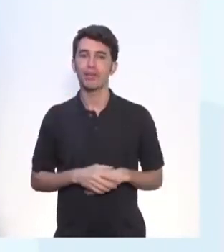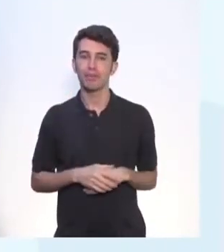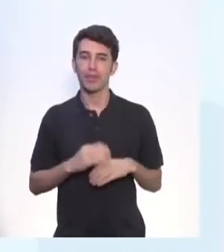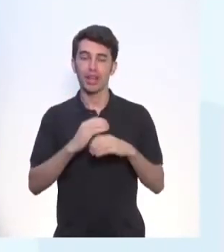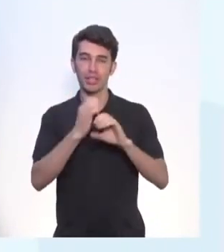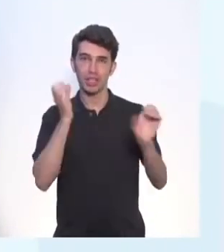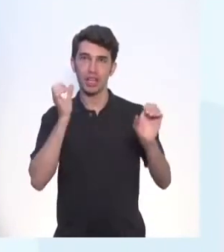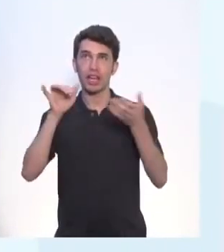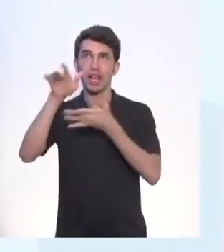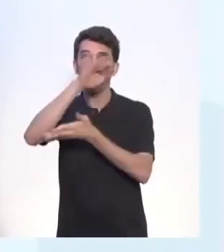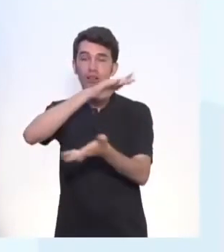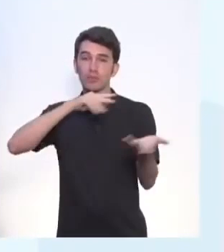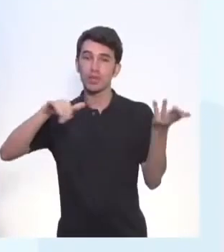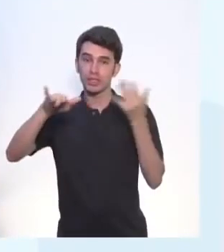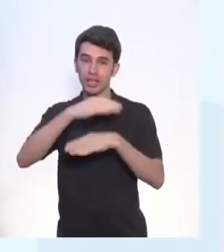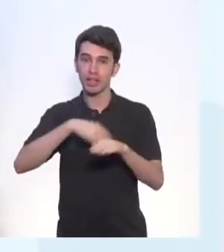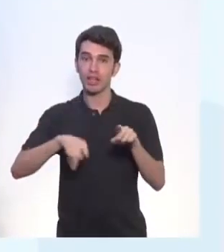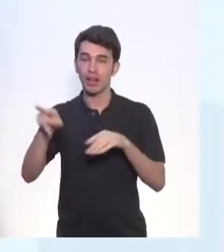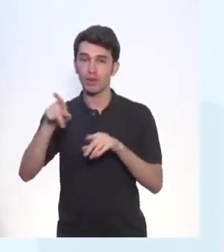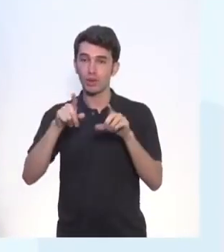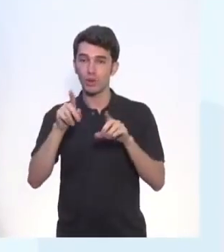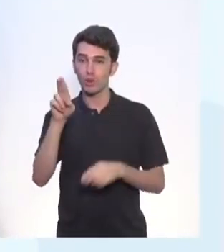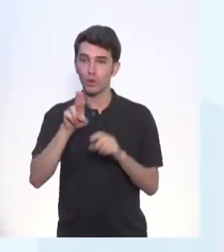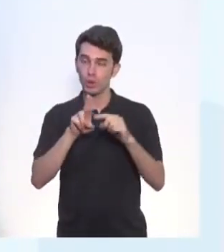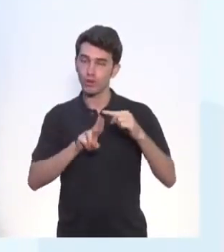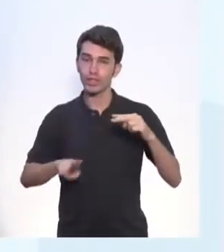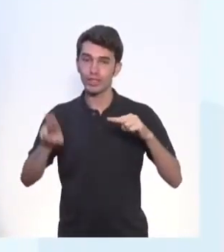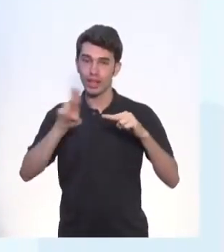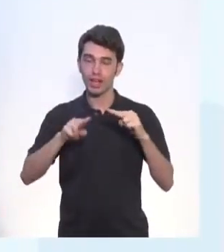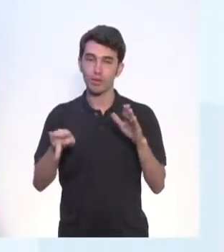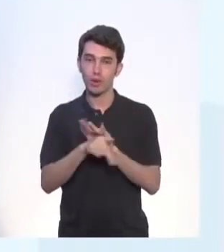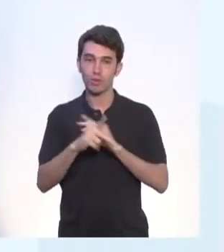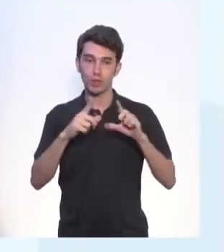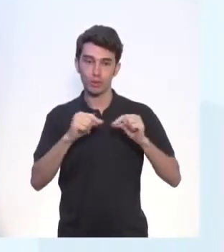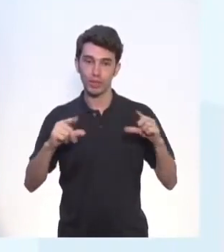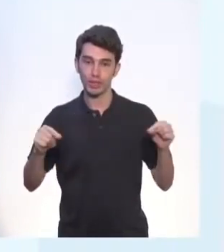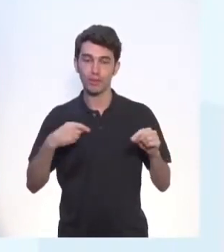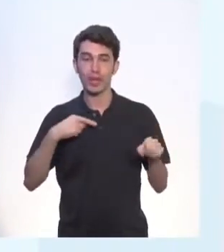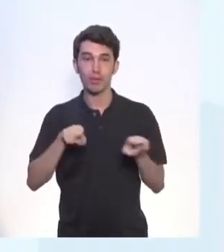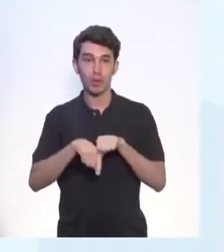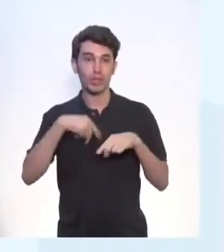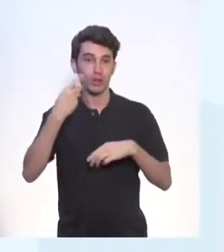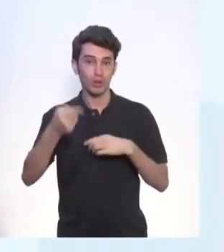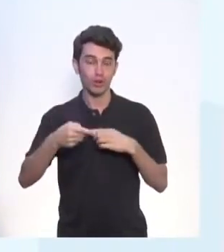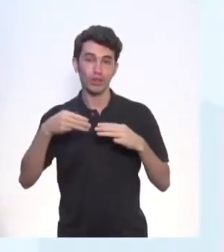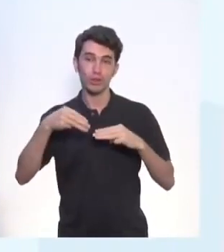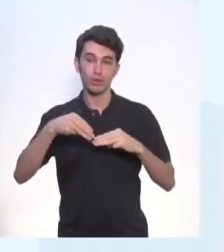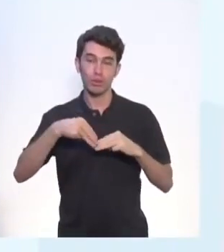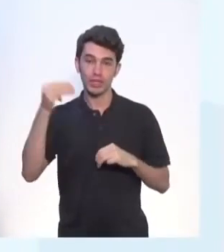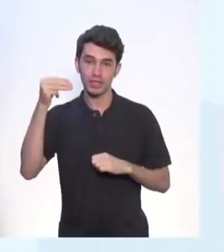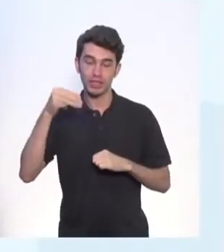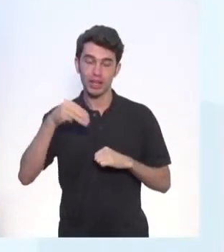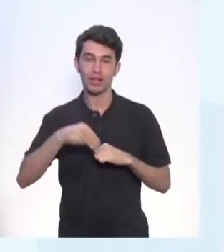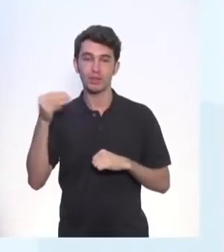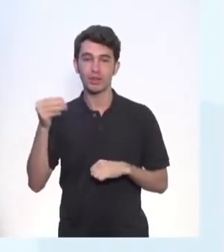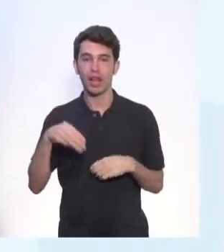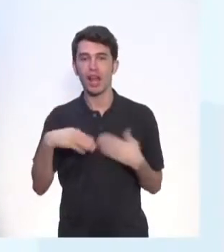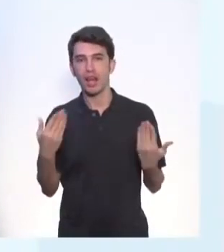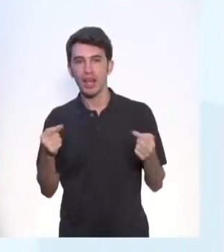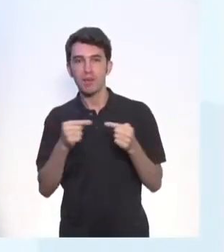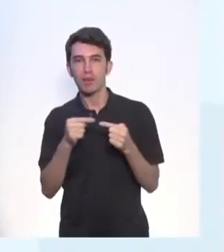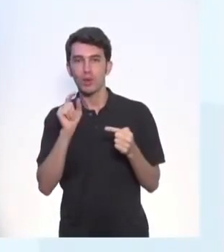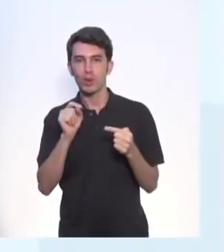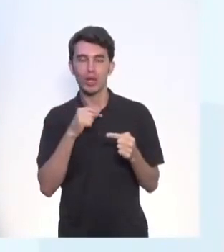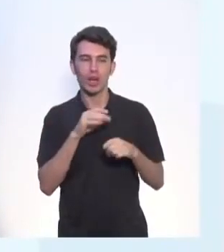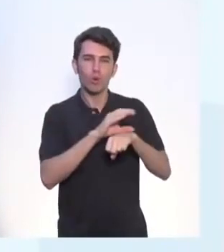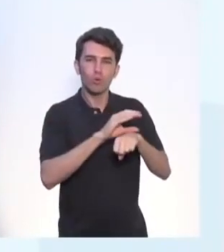engenharia aeroespacial pela Universidade de Brasília. Depois fiz um mestrado. Aí a explicação. Mestrado, no caso, é um tipo